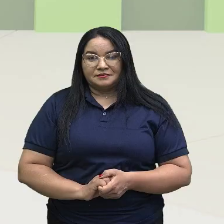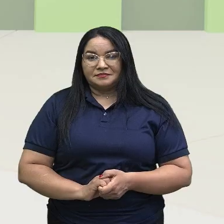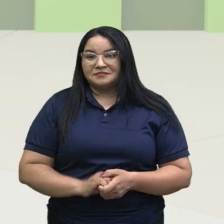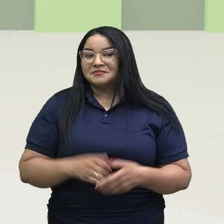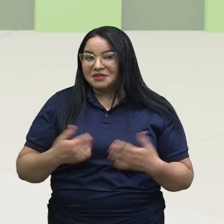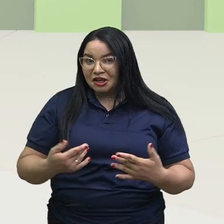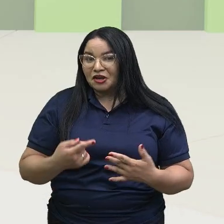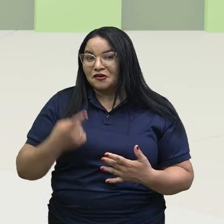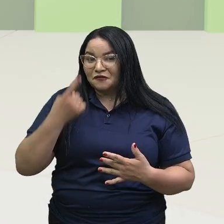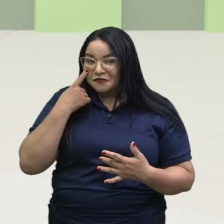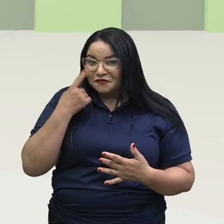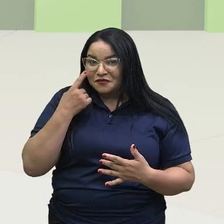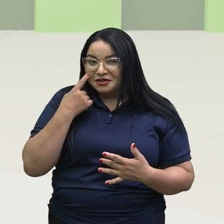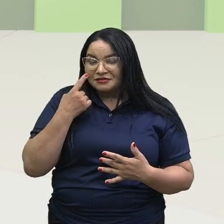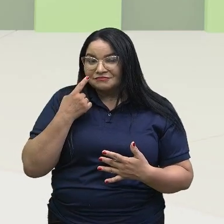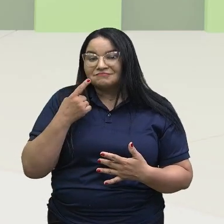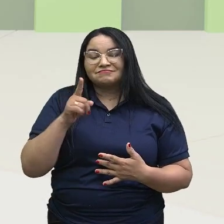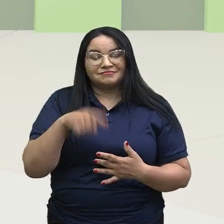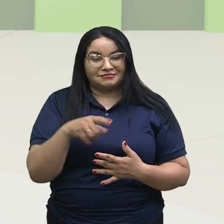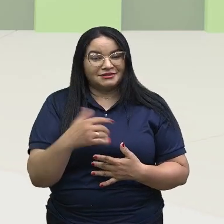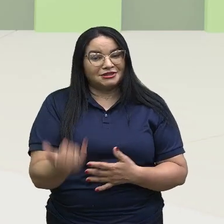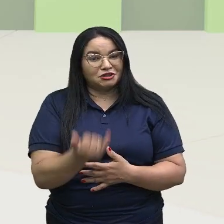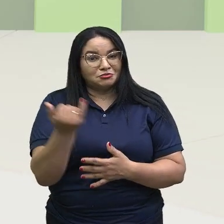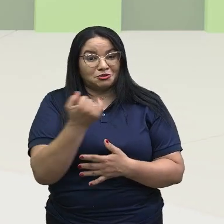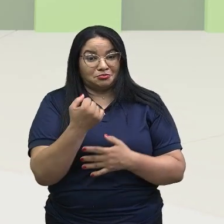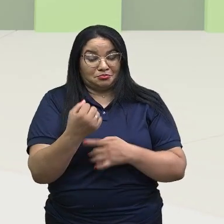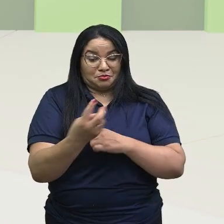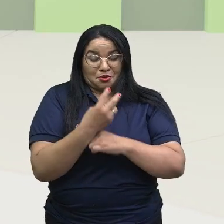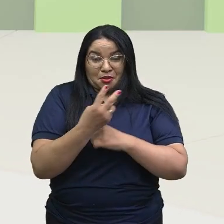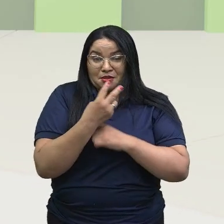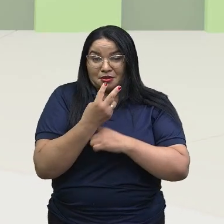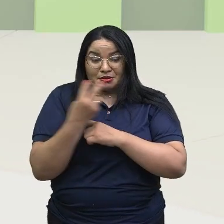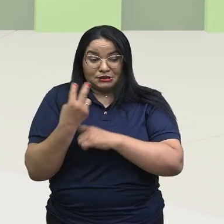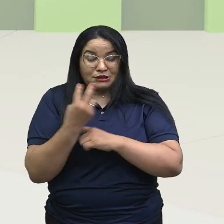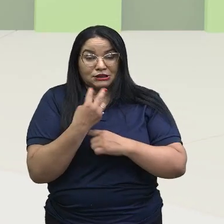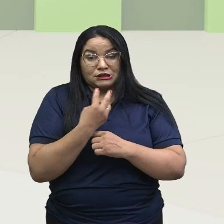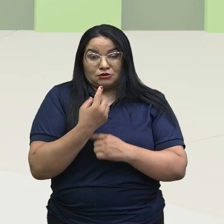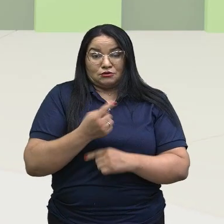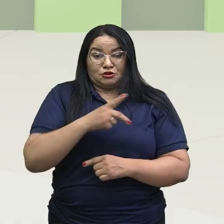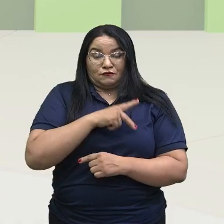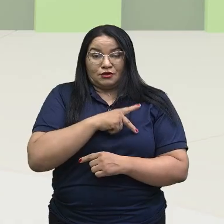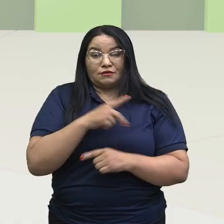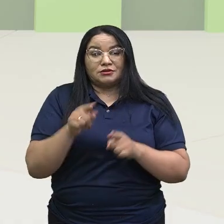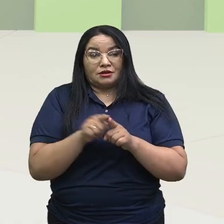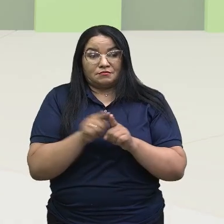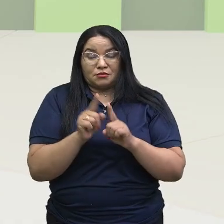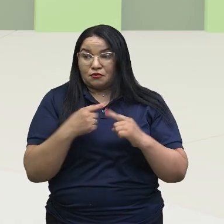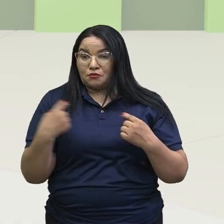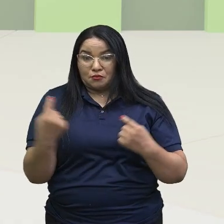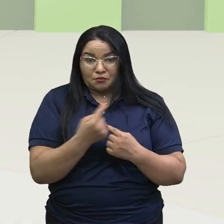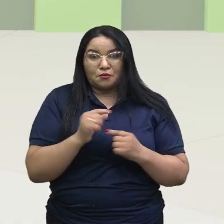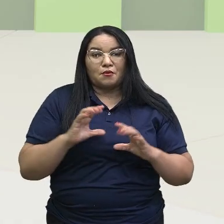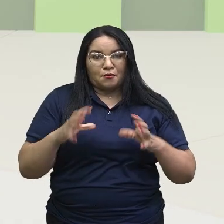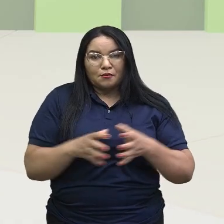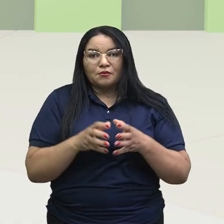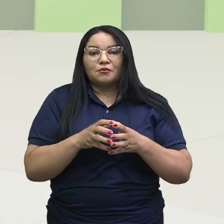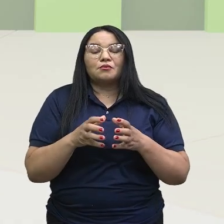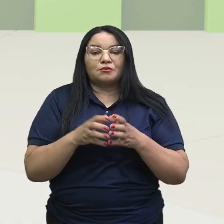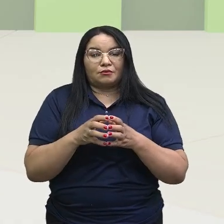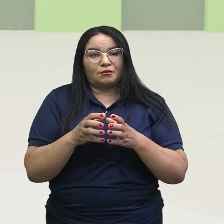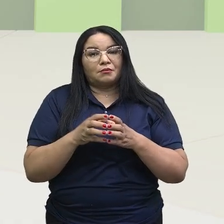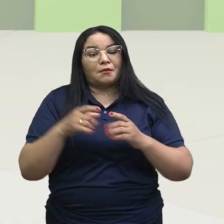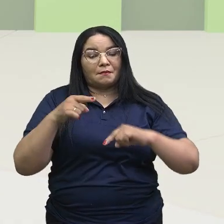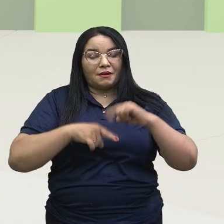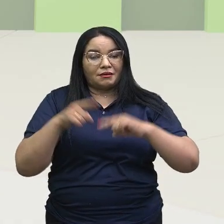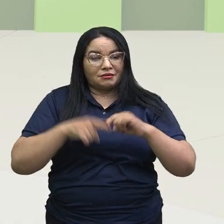E aí, tá vendo o quanto é importante ter equipamento de proteção individual e também o de coletiva, né? Mas